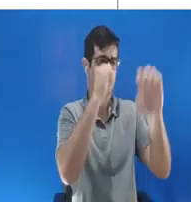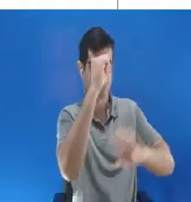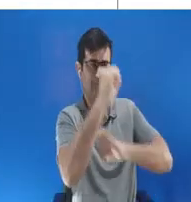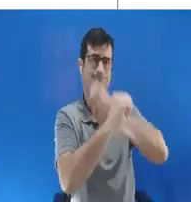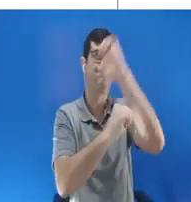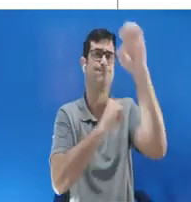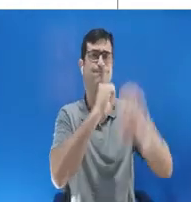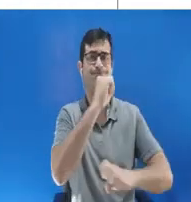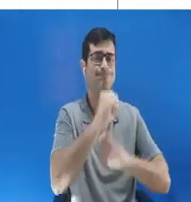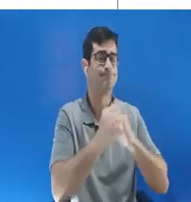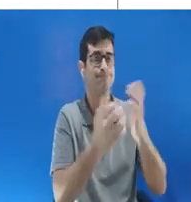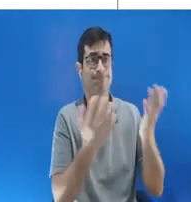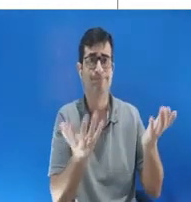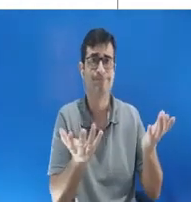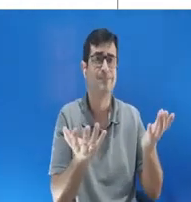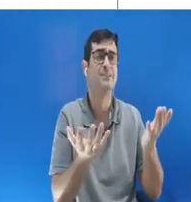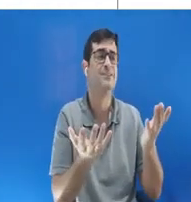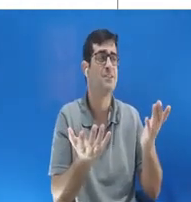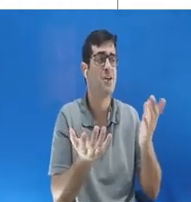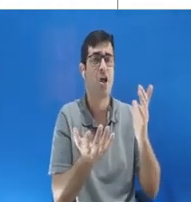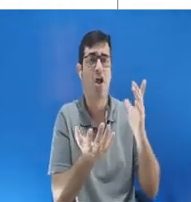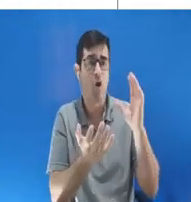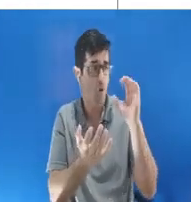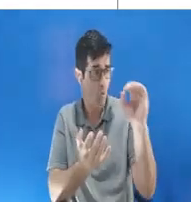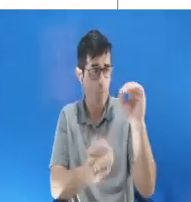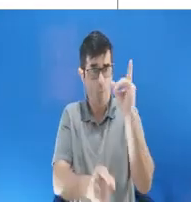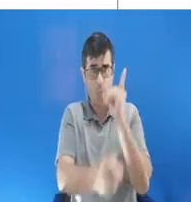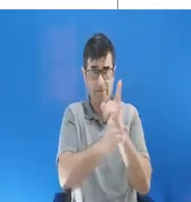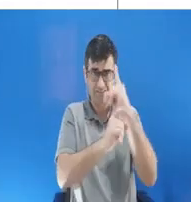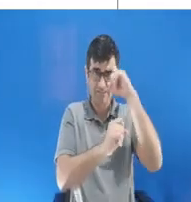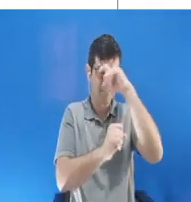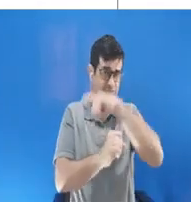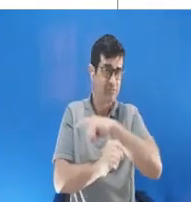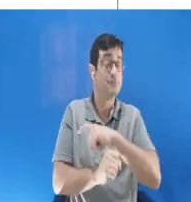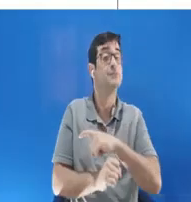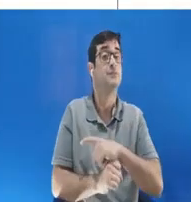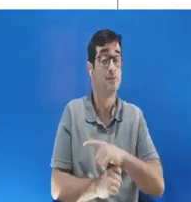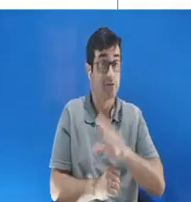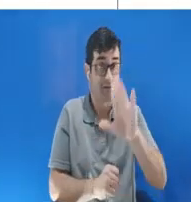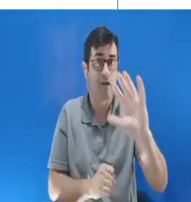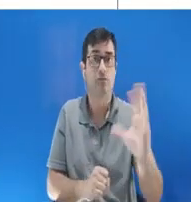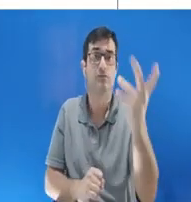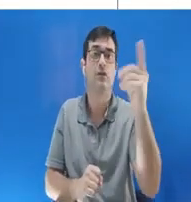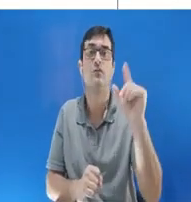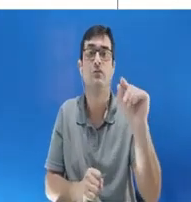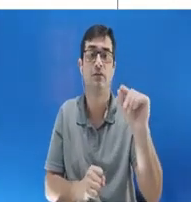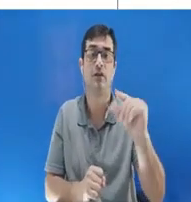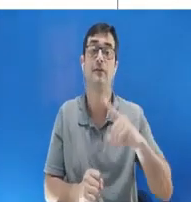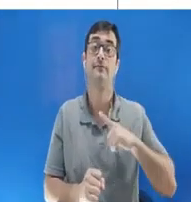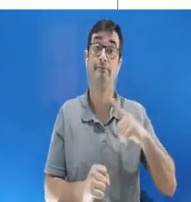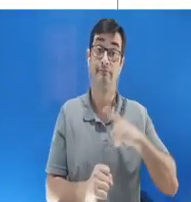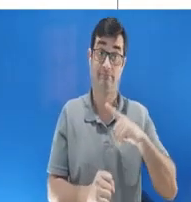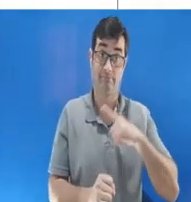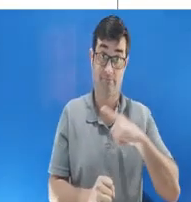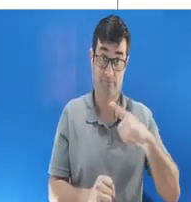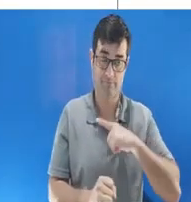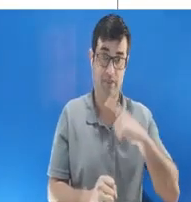ela dificilmente chega a zero, ela tende a chegar a zero. Então, o que acontece? Eu acabo